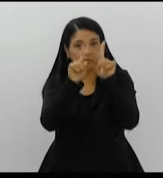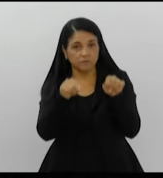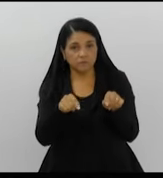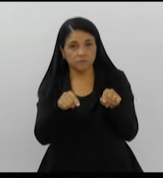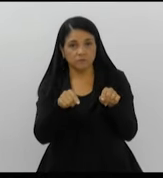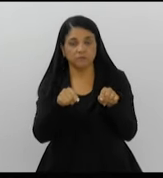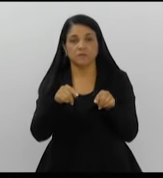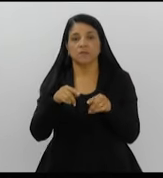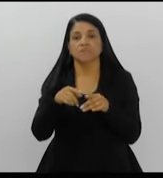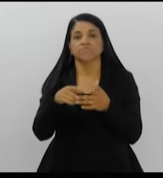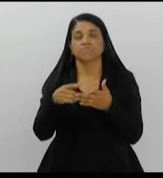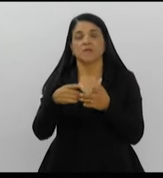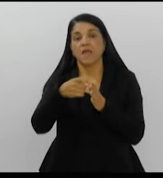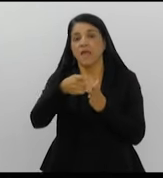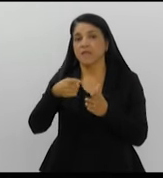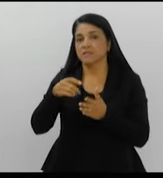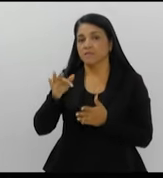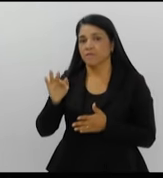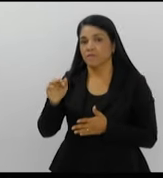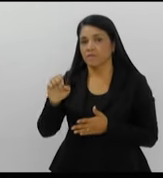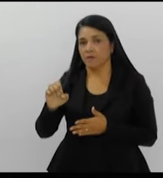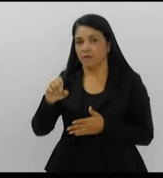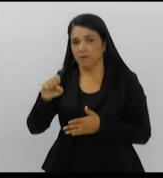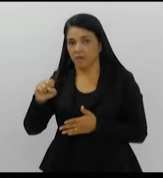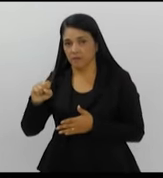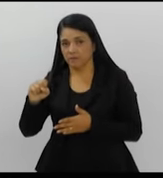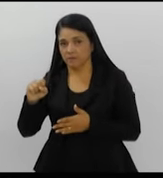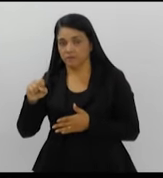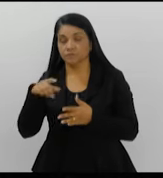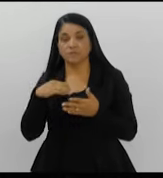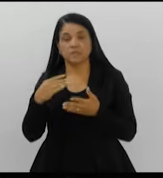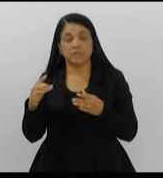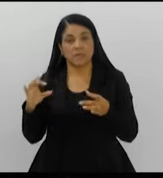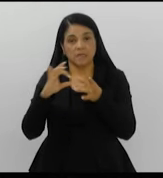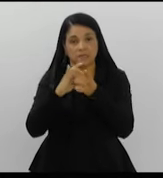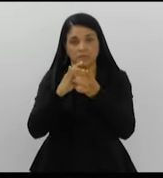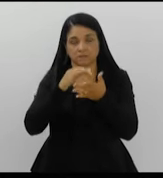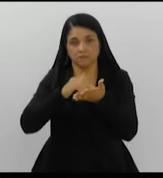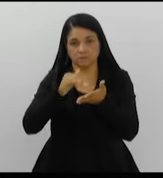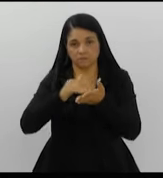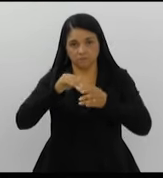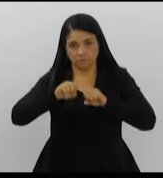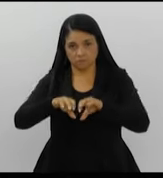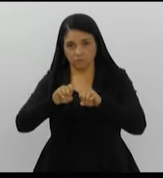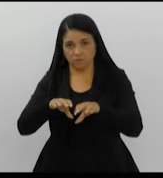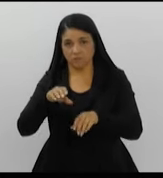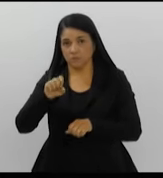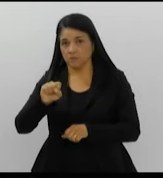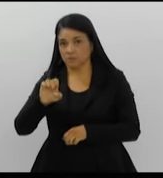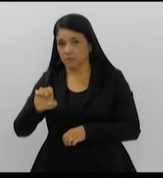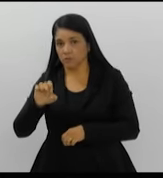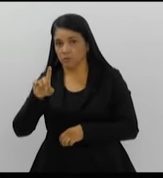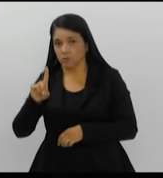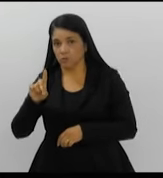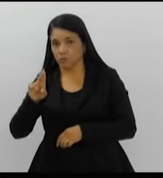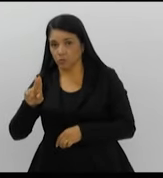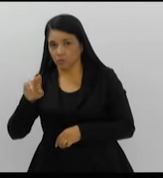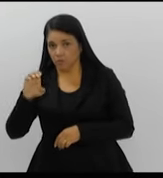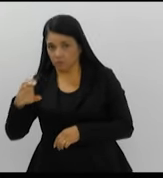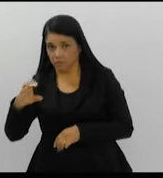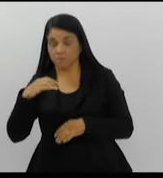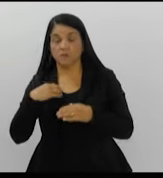extinta FAEP, hoje ligados à Secretaria Estadual de Educação, a SEDUC. Eu convoquei uma audiência pública